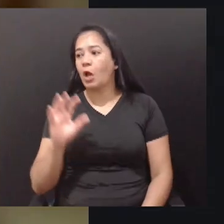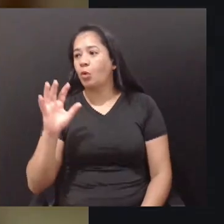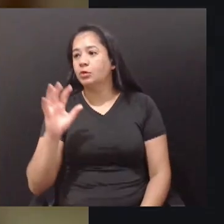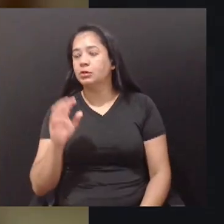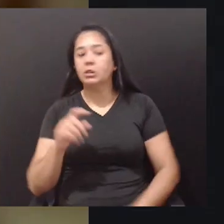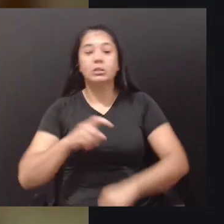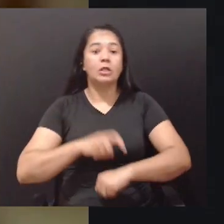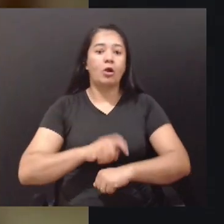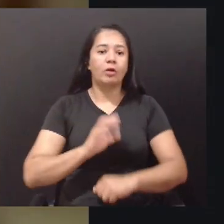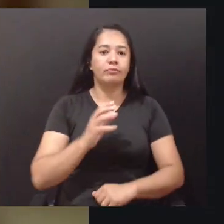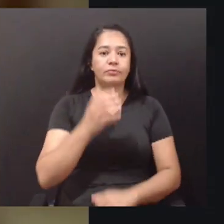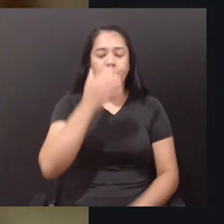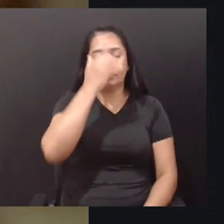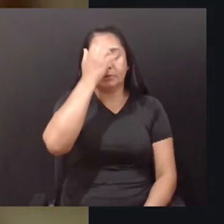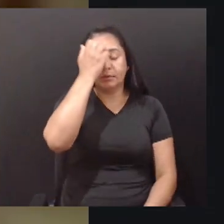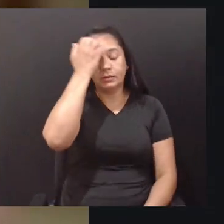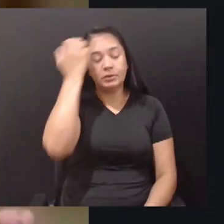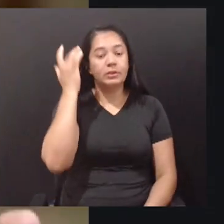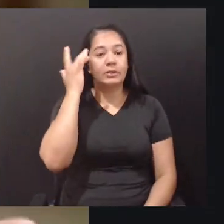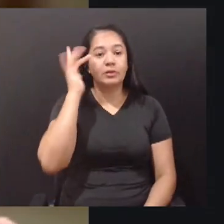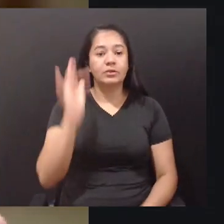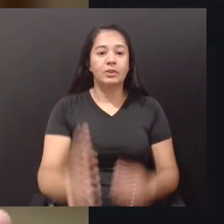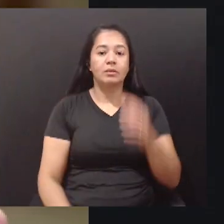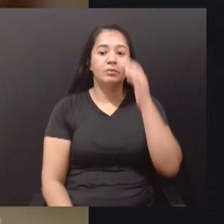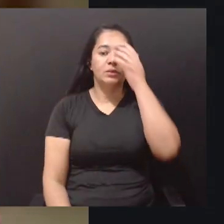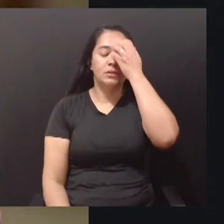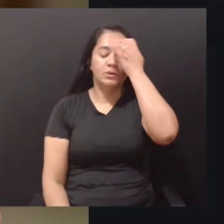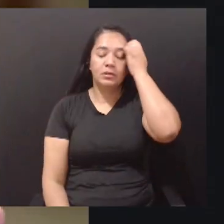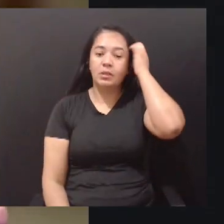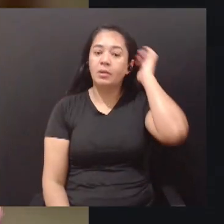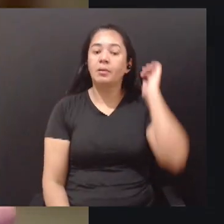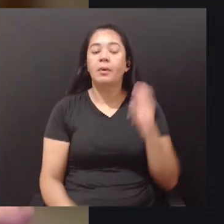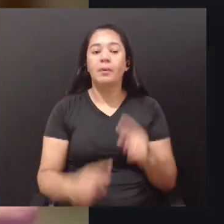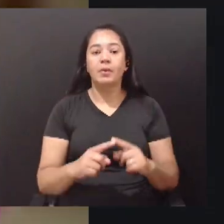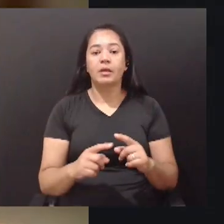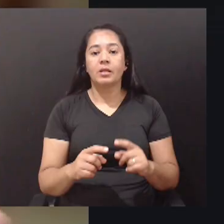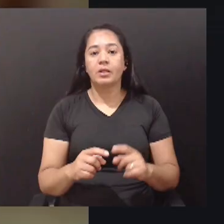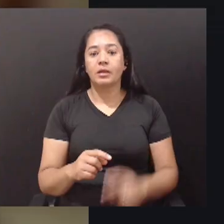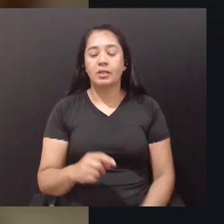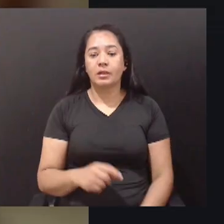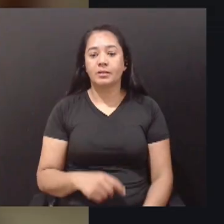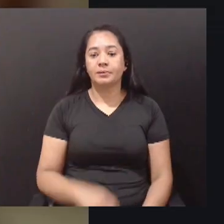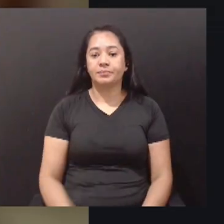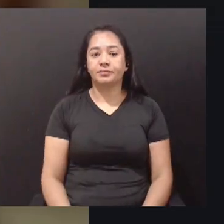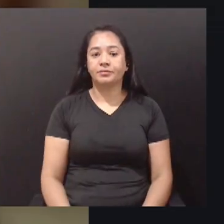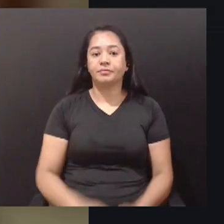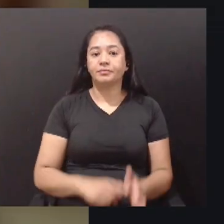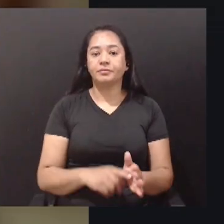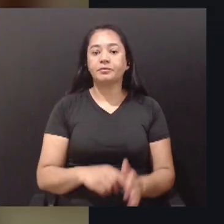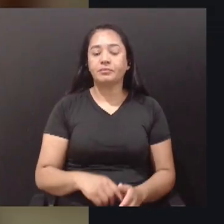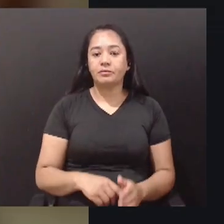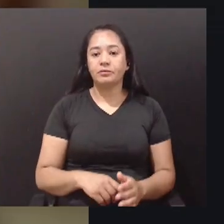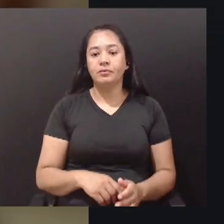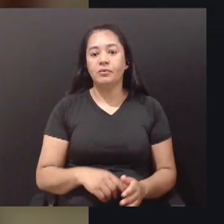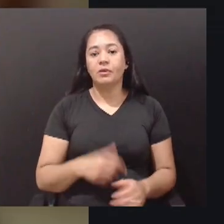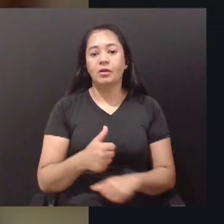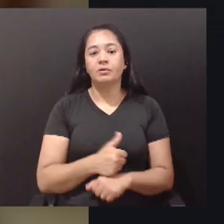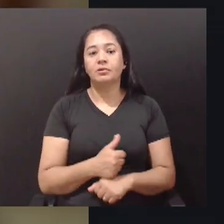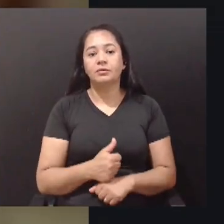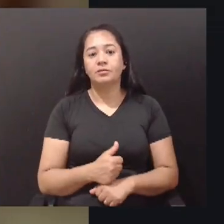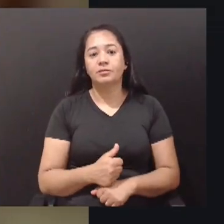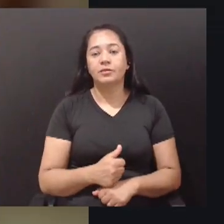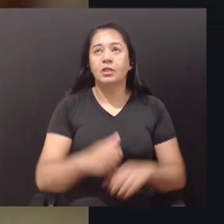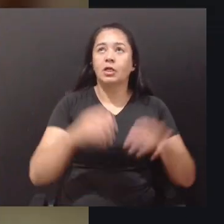ocorrer. A meteorologia ela permite antecipar secas, permite antecipar